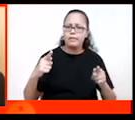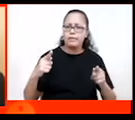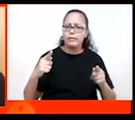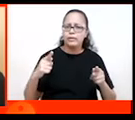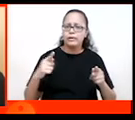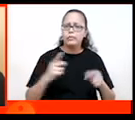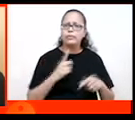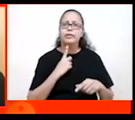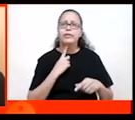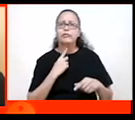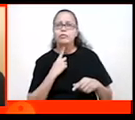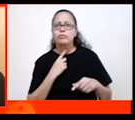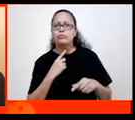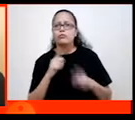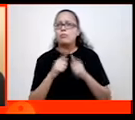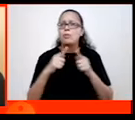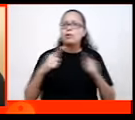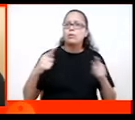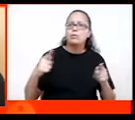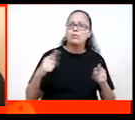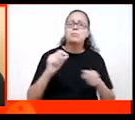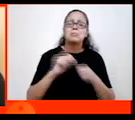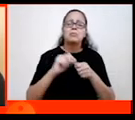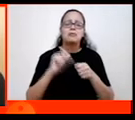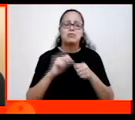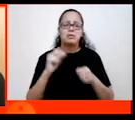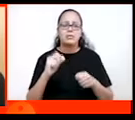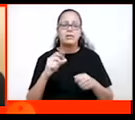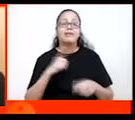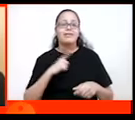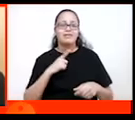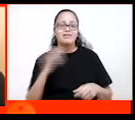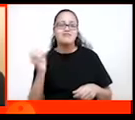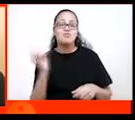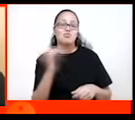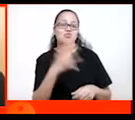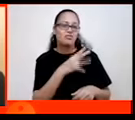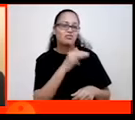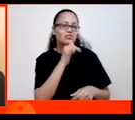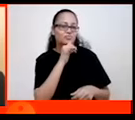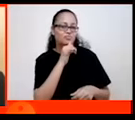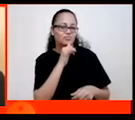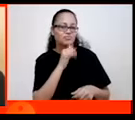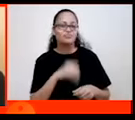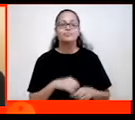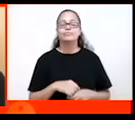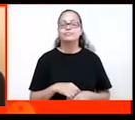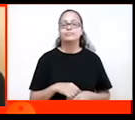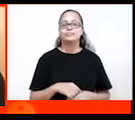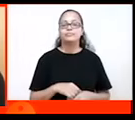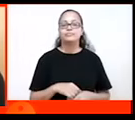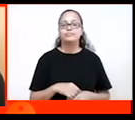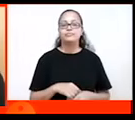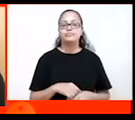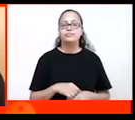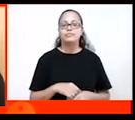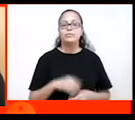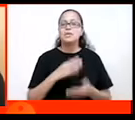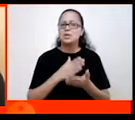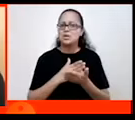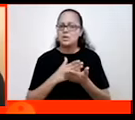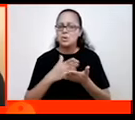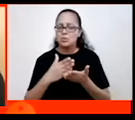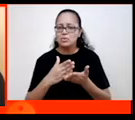pelo modo de produção industrial e passaram a ser propostos novos modelos, né? Então, com o avanço aí da atividade